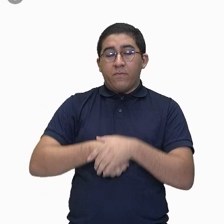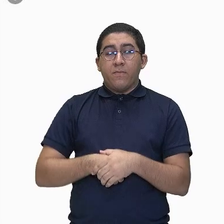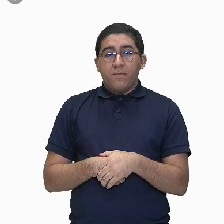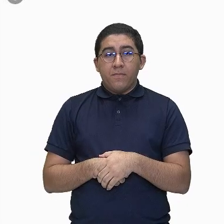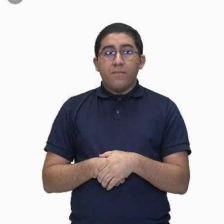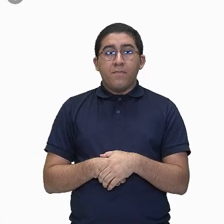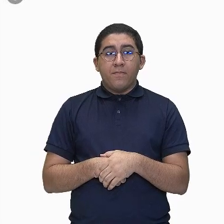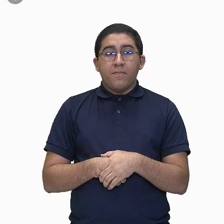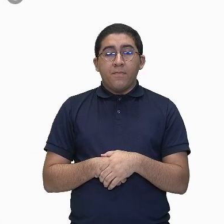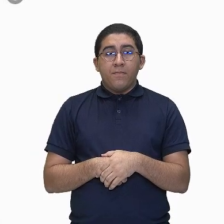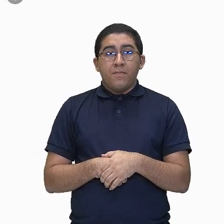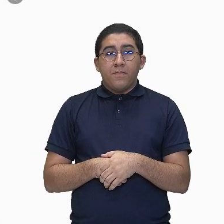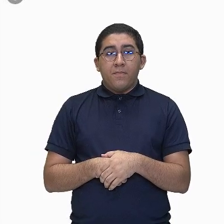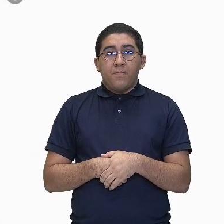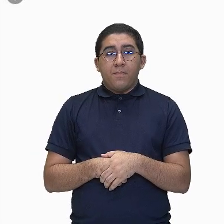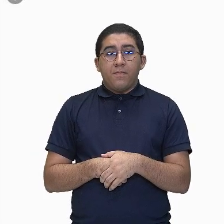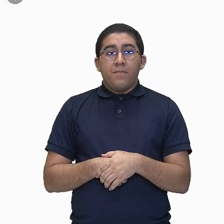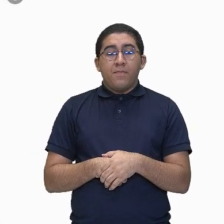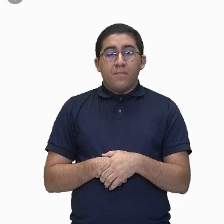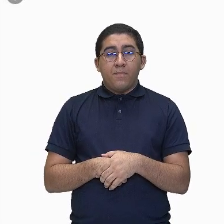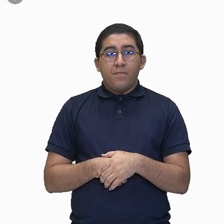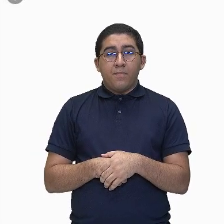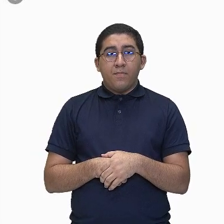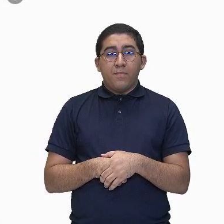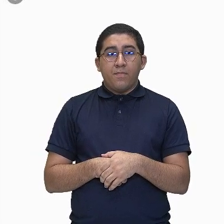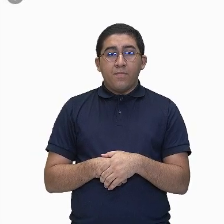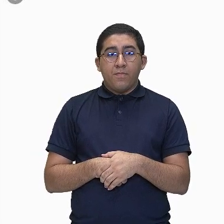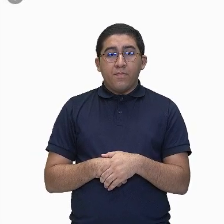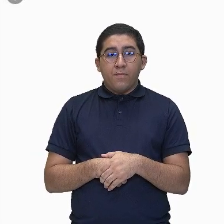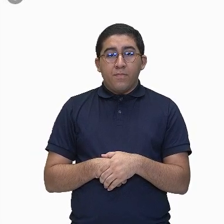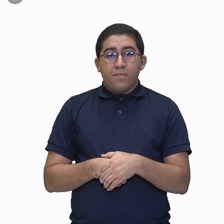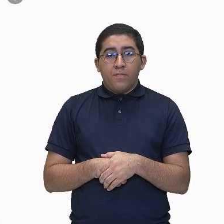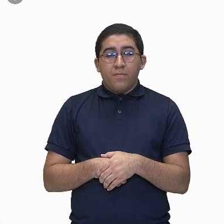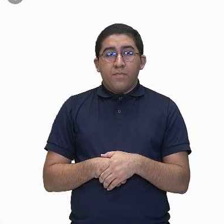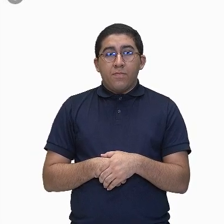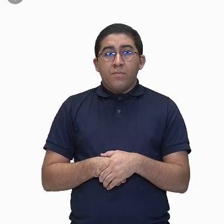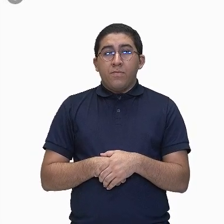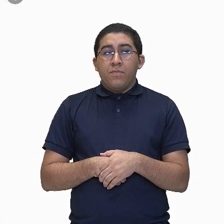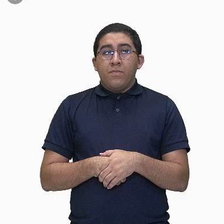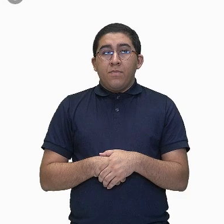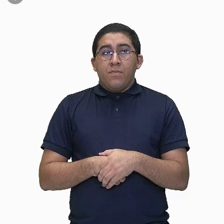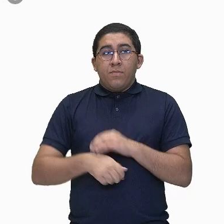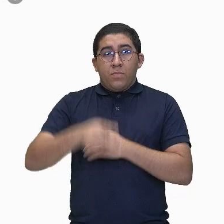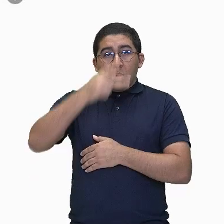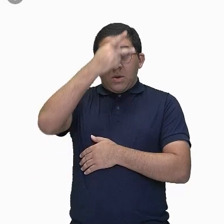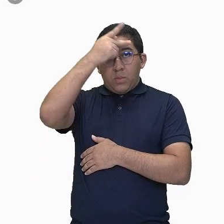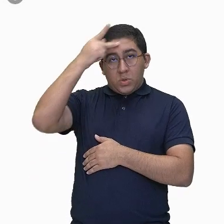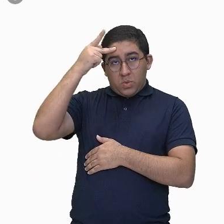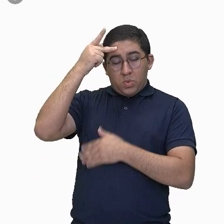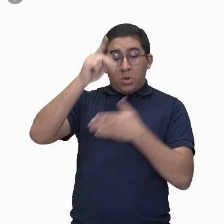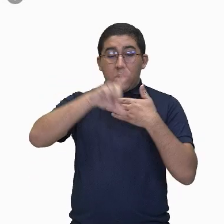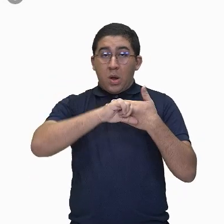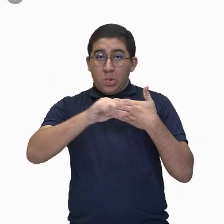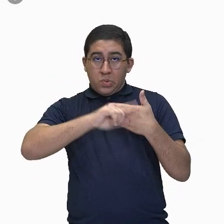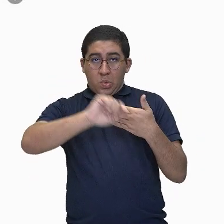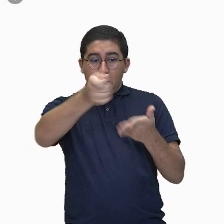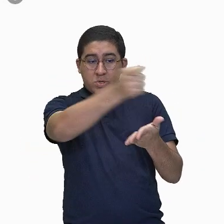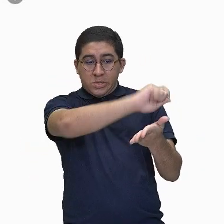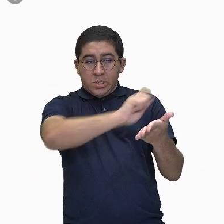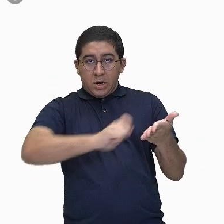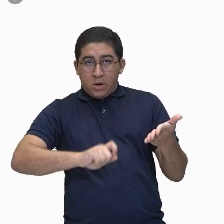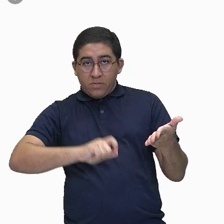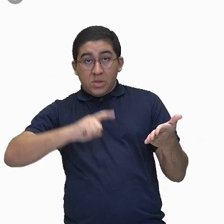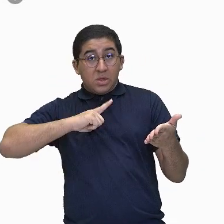de ele escrever o seu texto, ele tem uma intenção comunicativa, ele tem uma